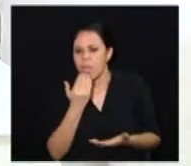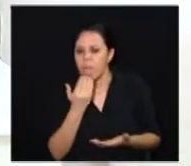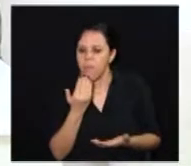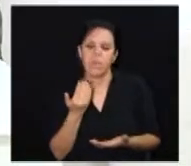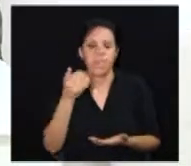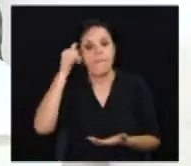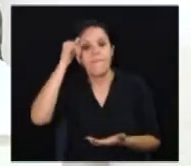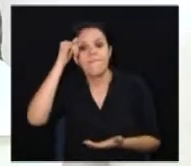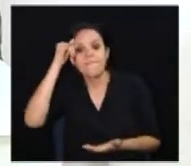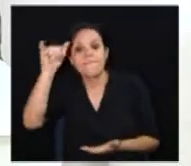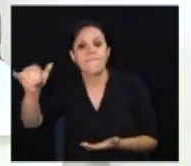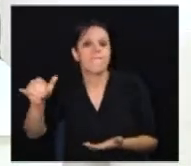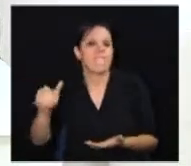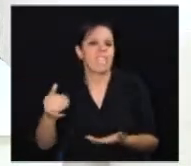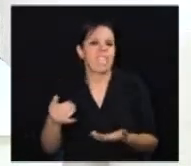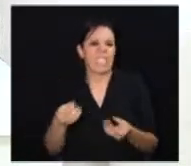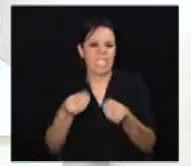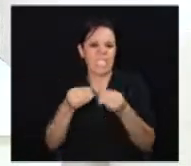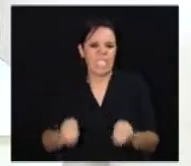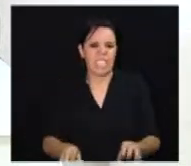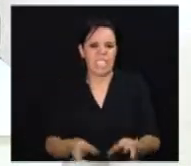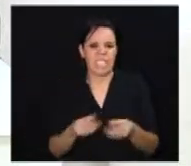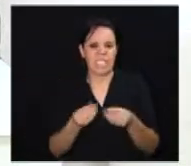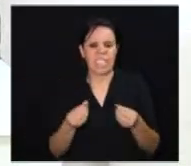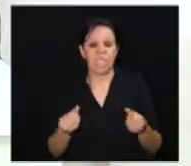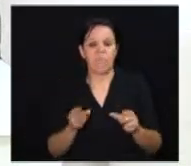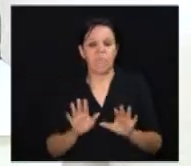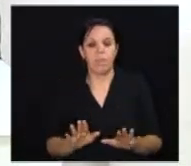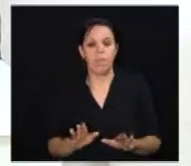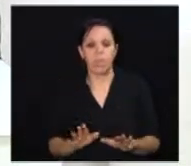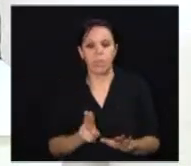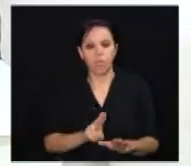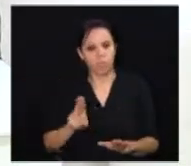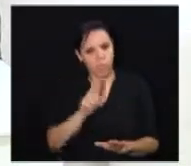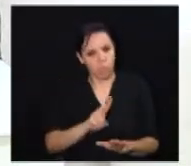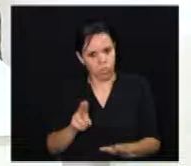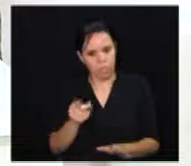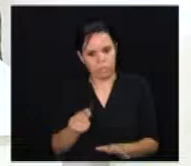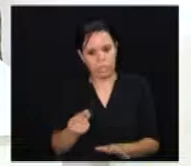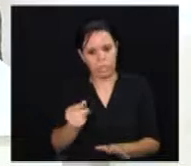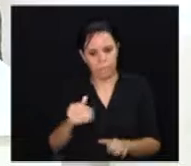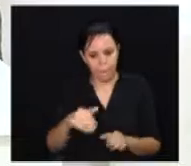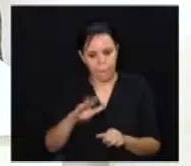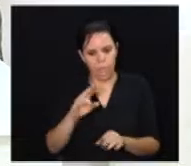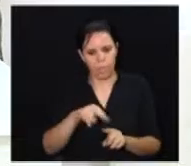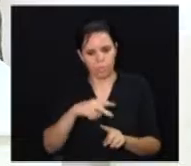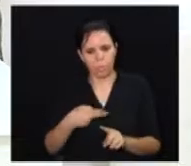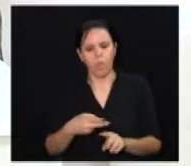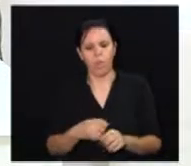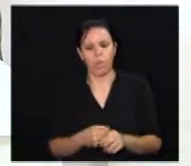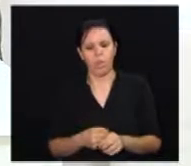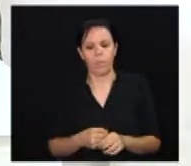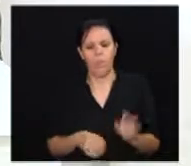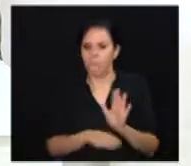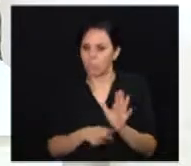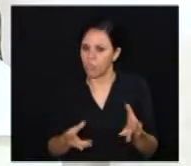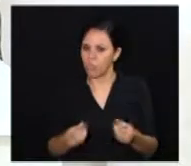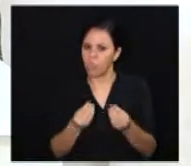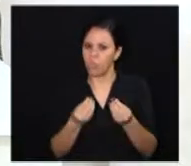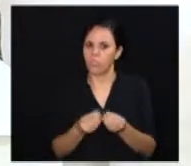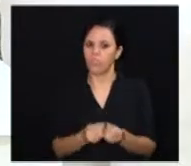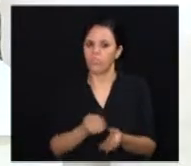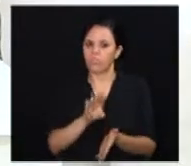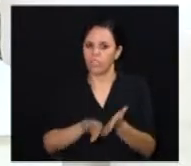estragar. Então um alimento que foi feito que contém cebola, o tempo útil dele reduz muito. A cebola ajuda muito a estragar,